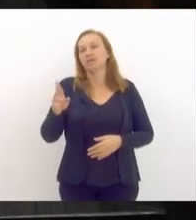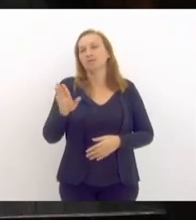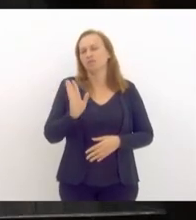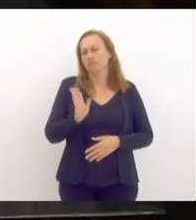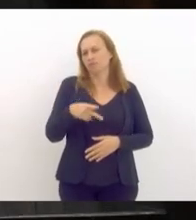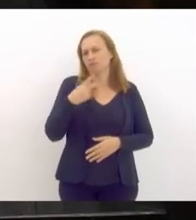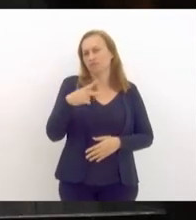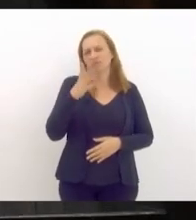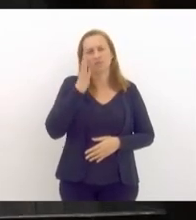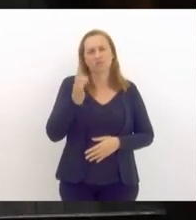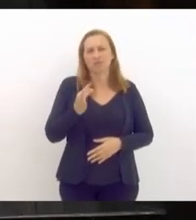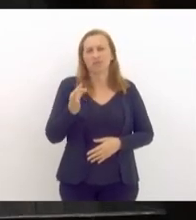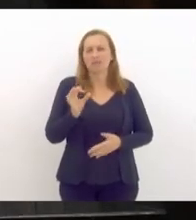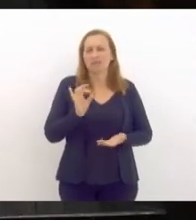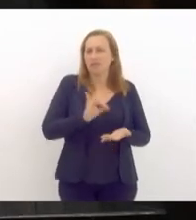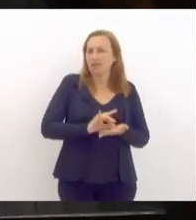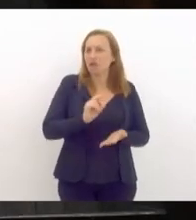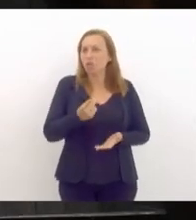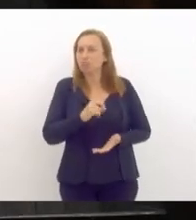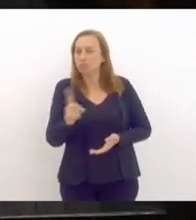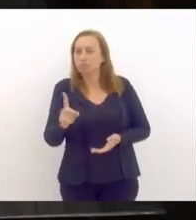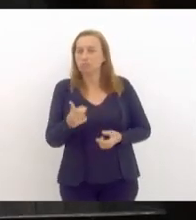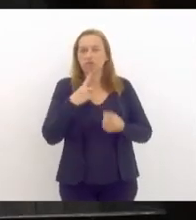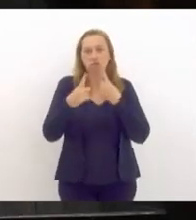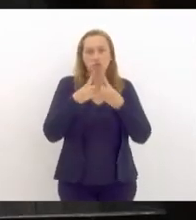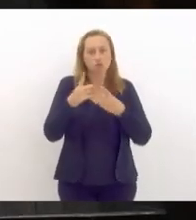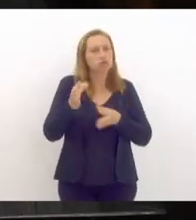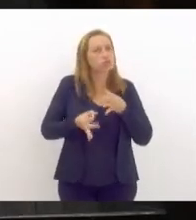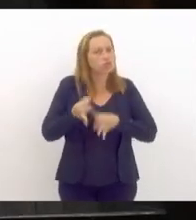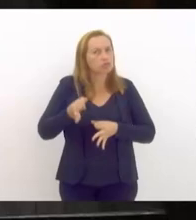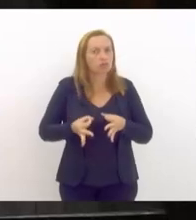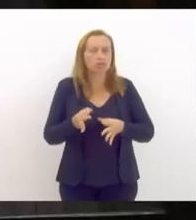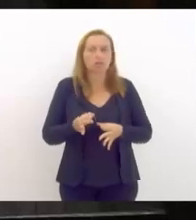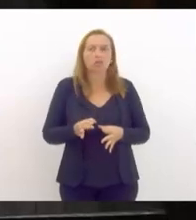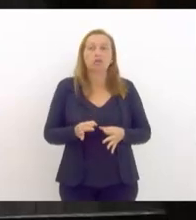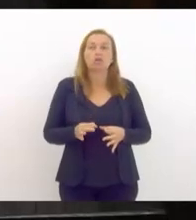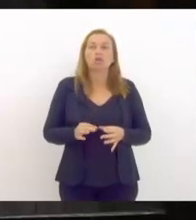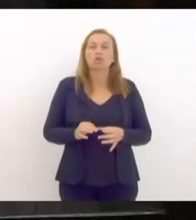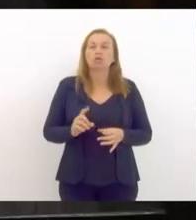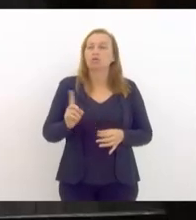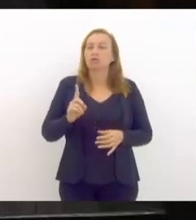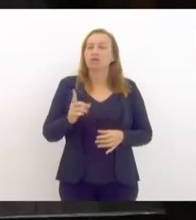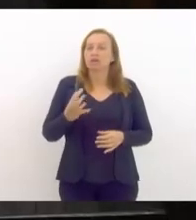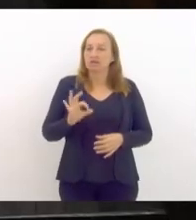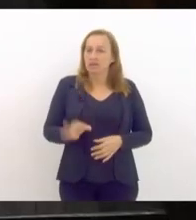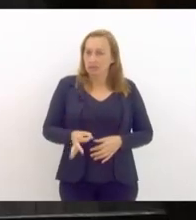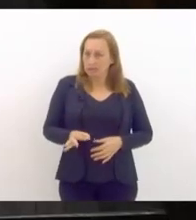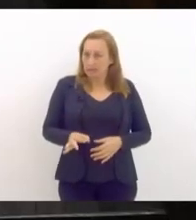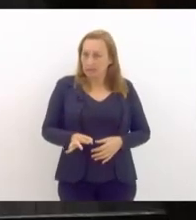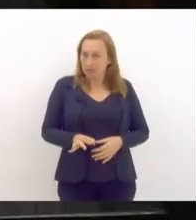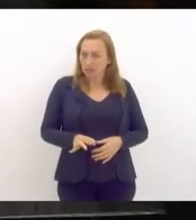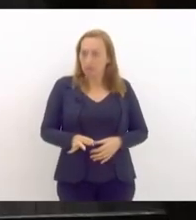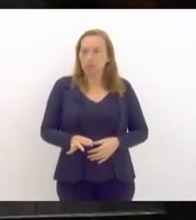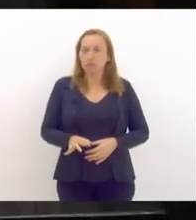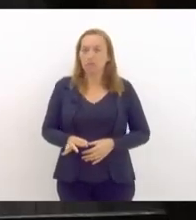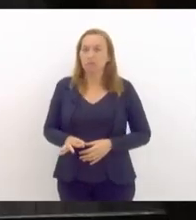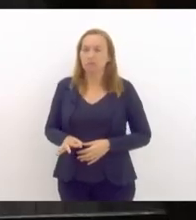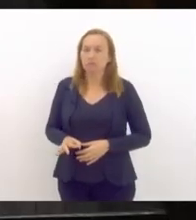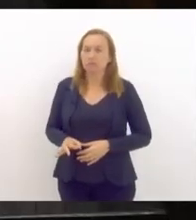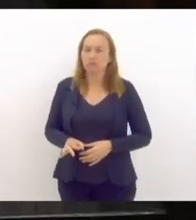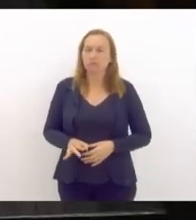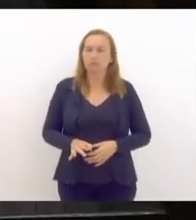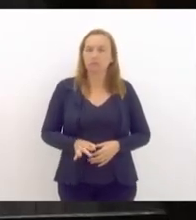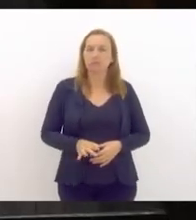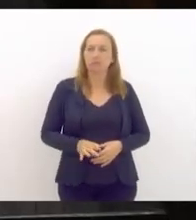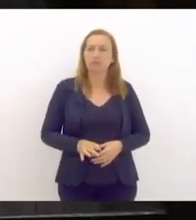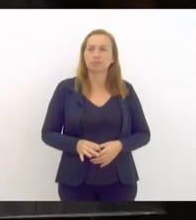eu não quero dizer essa dívida legítimo não é ela tá sendo discutida no âmbito da Justiça o que não é legítimo o que não é legal o que não é moral